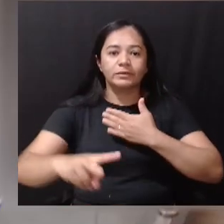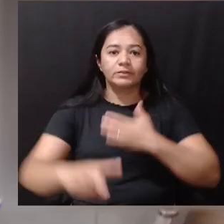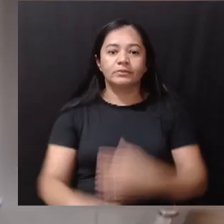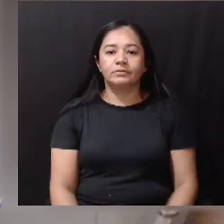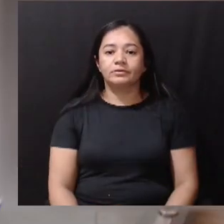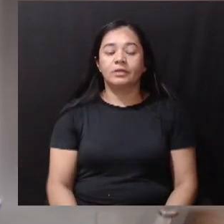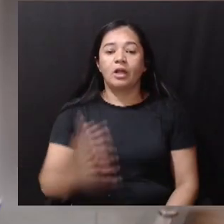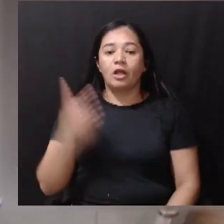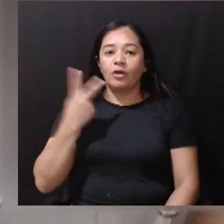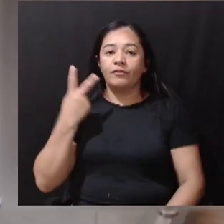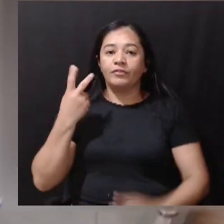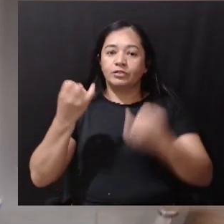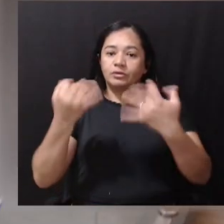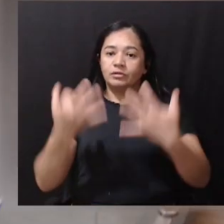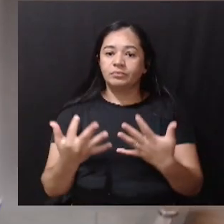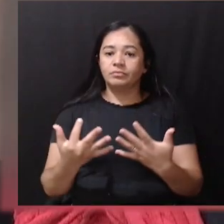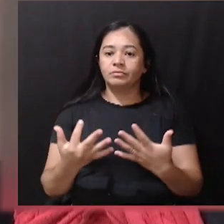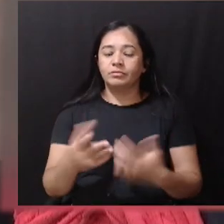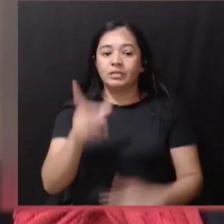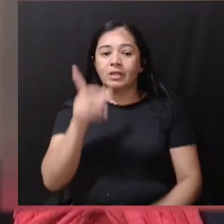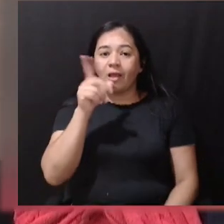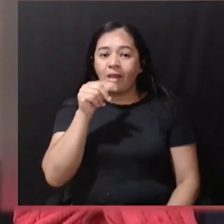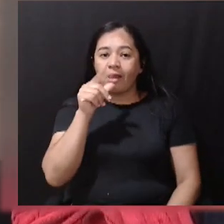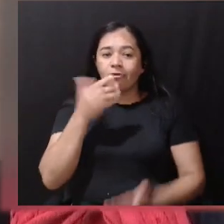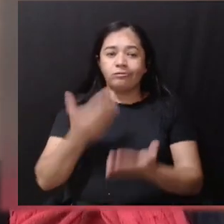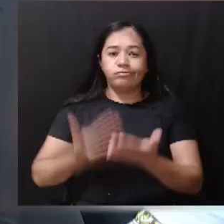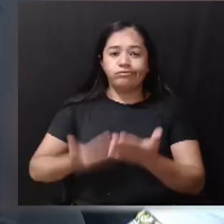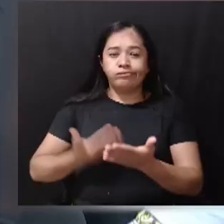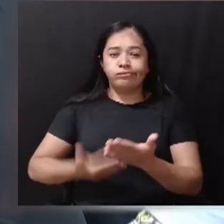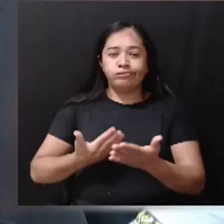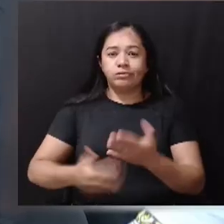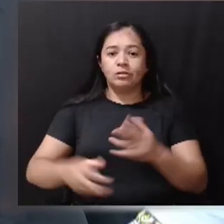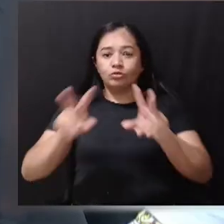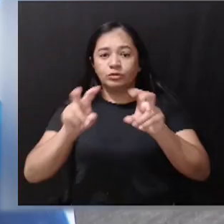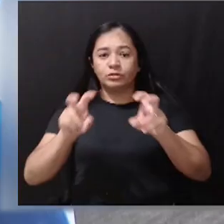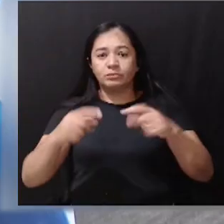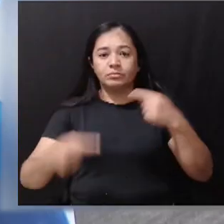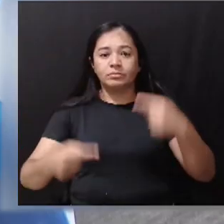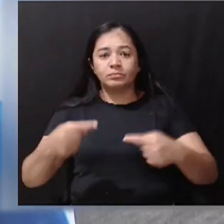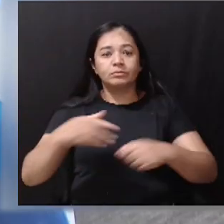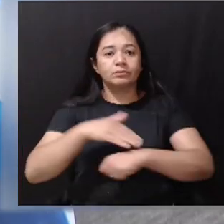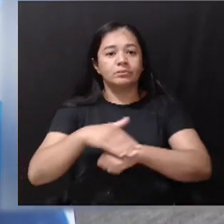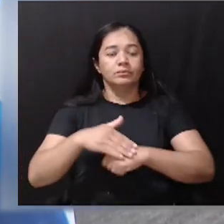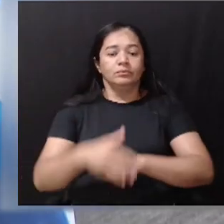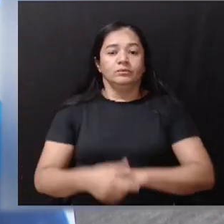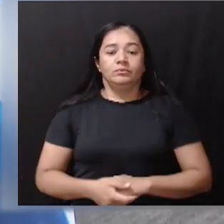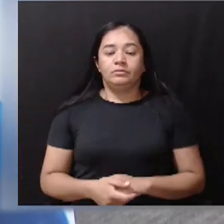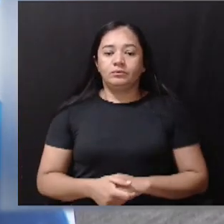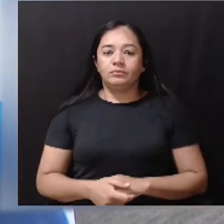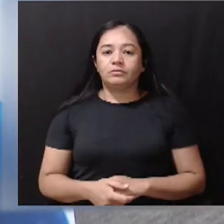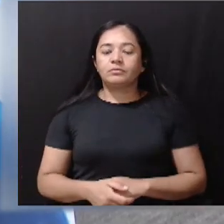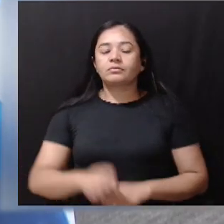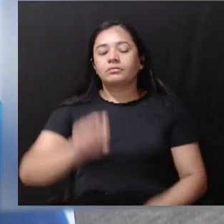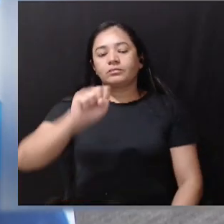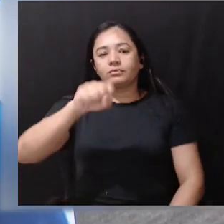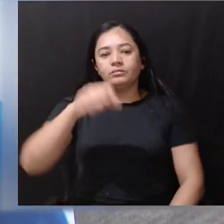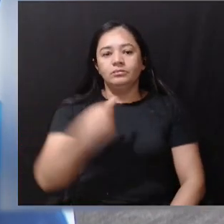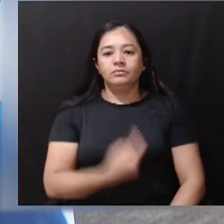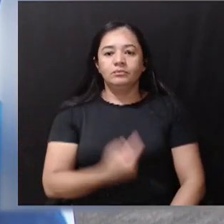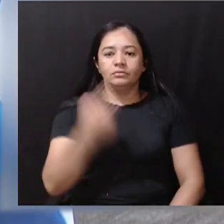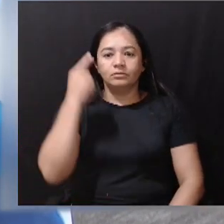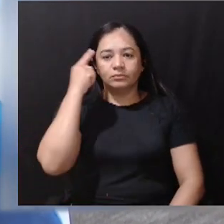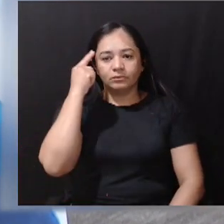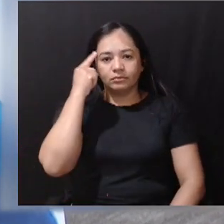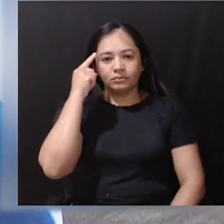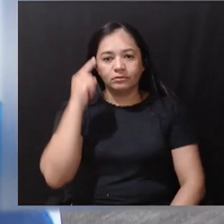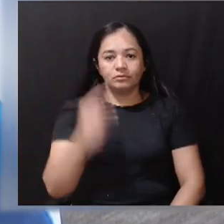que o desperdício de água também esteve entre os assuntos debatidos na reunião. Exatamente, quando a gente pensa nos data centers,